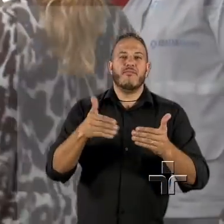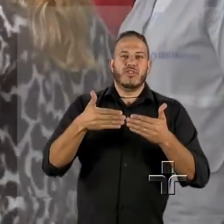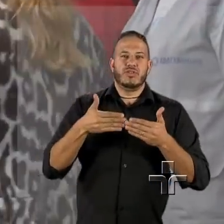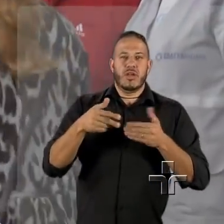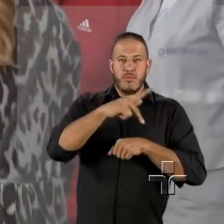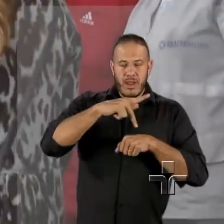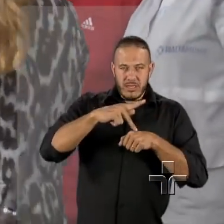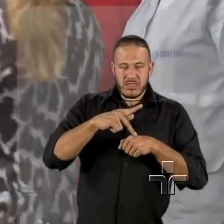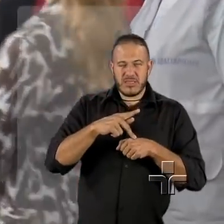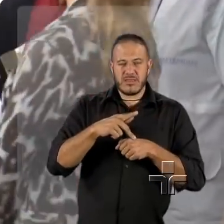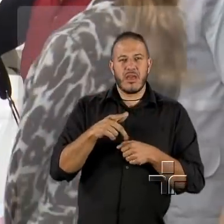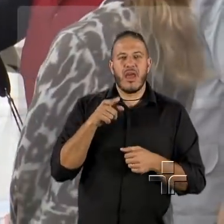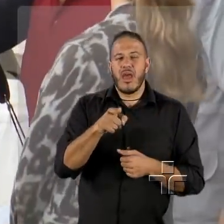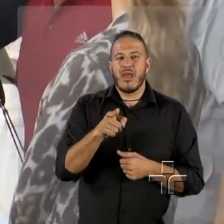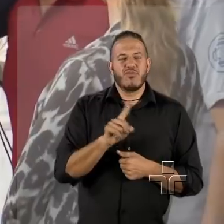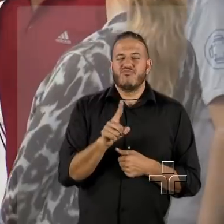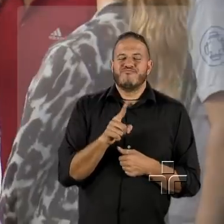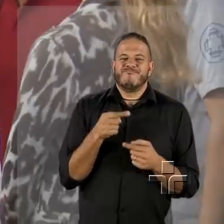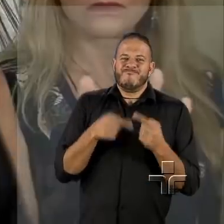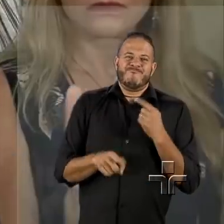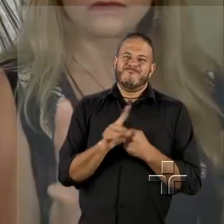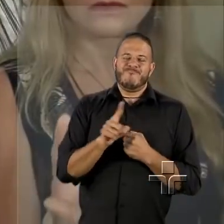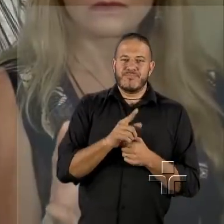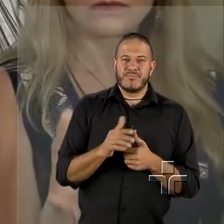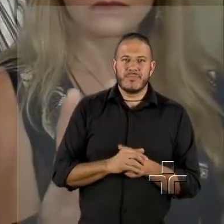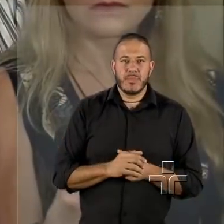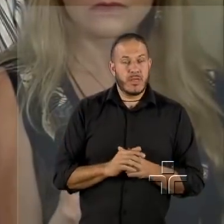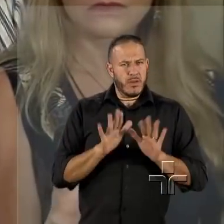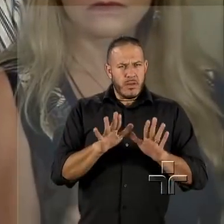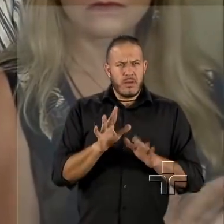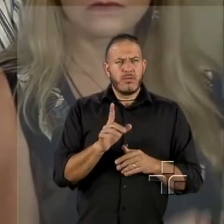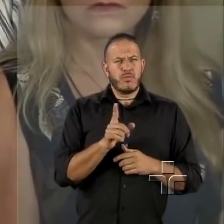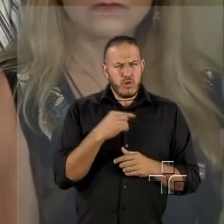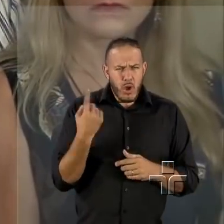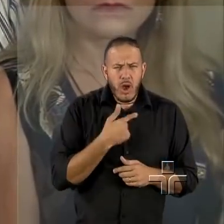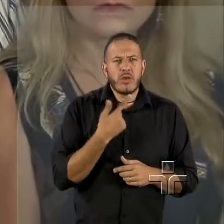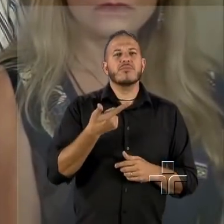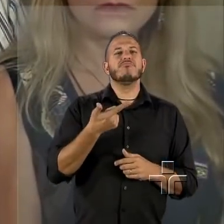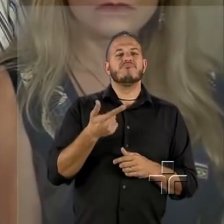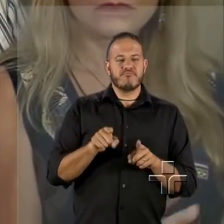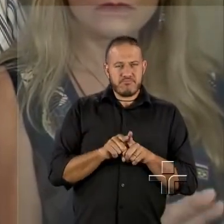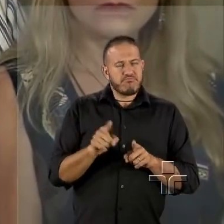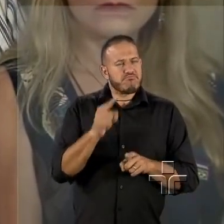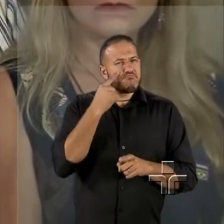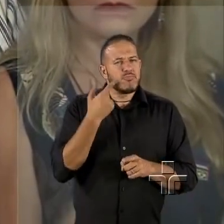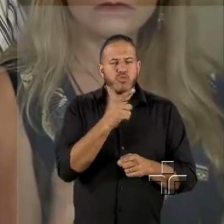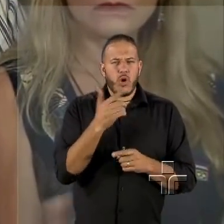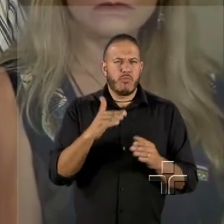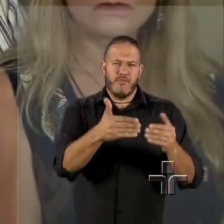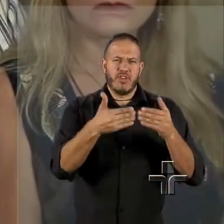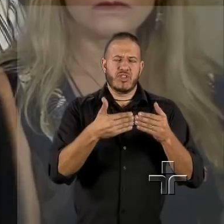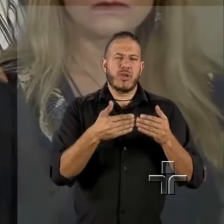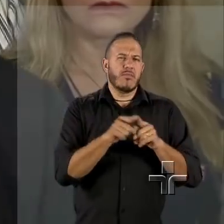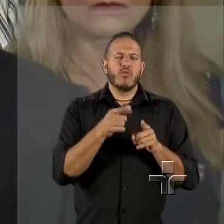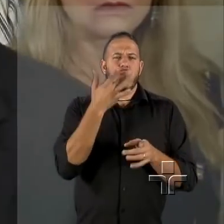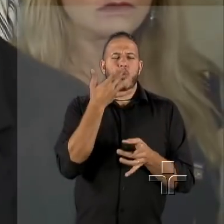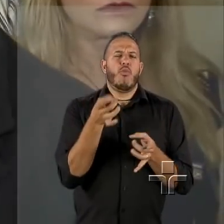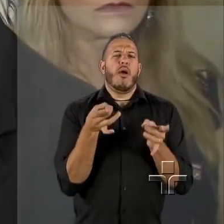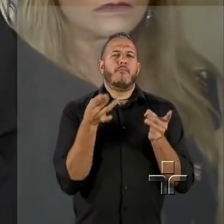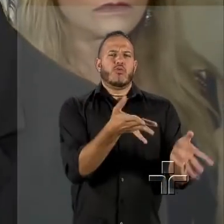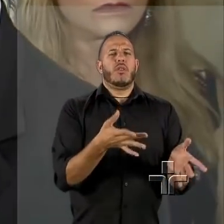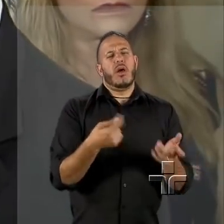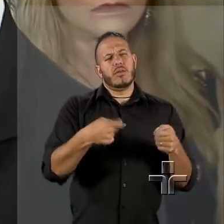Time fala sozinho, né? Eu nunca vi uma foto tão bonita, aquele homem imenso tal, e aquela criança chorando. Como diz o